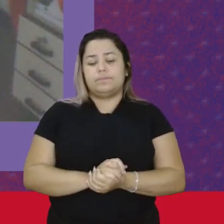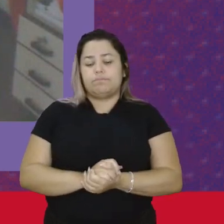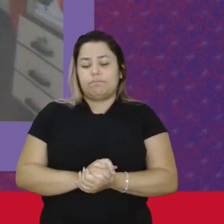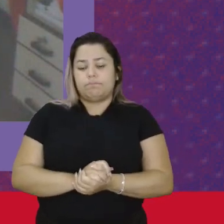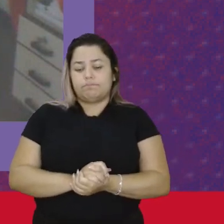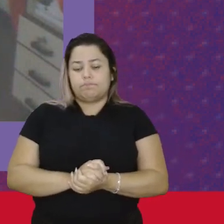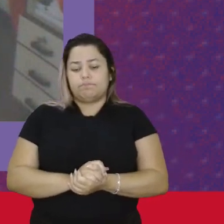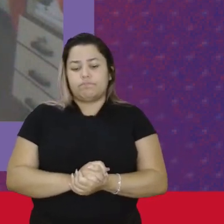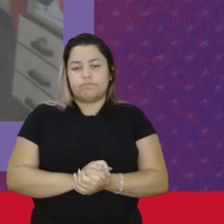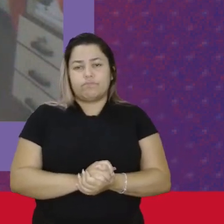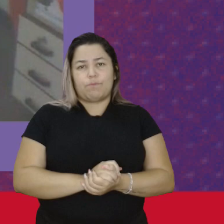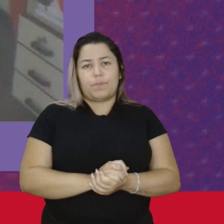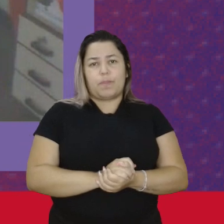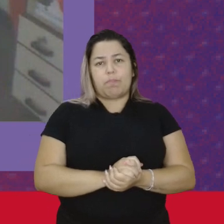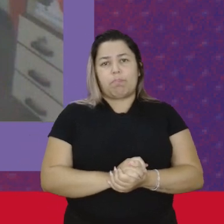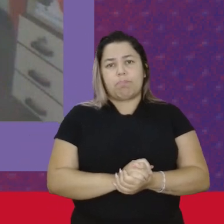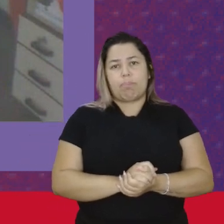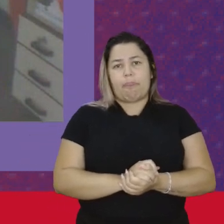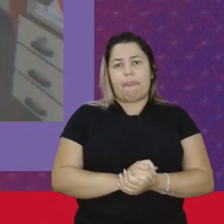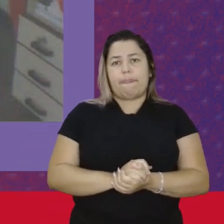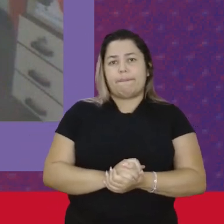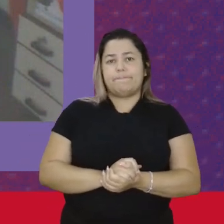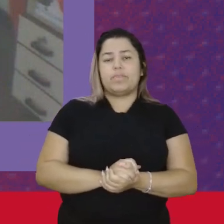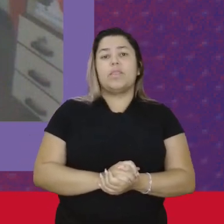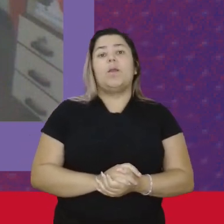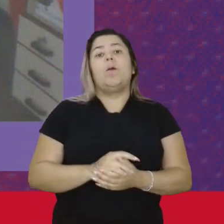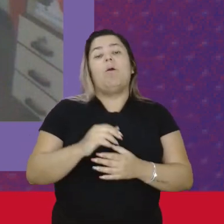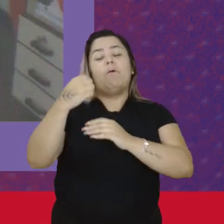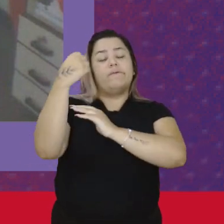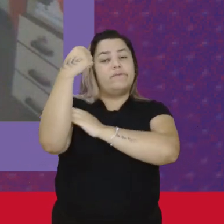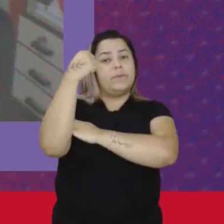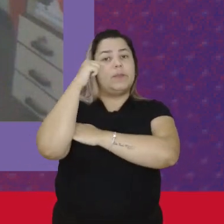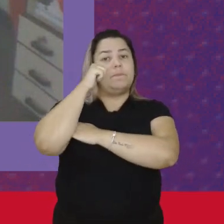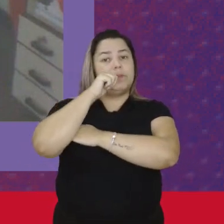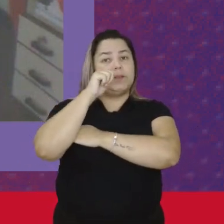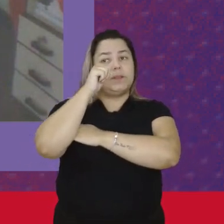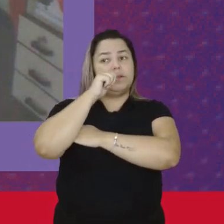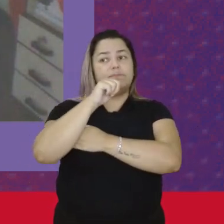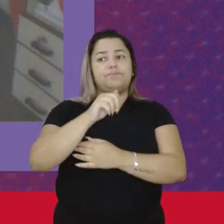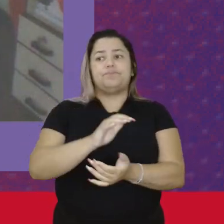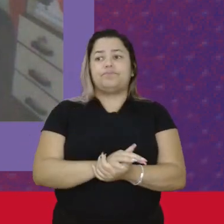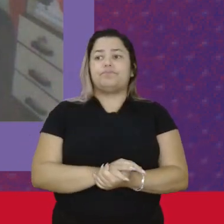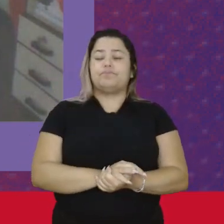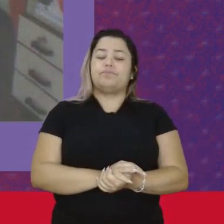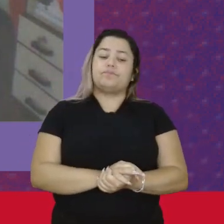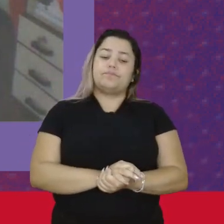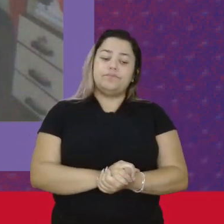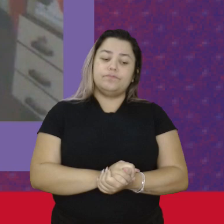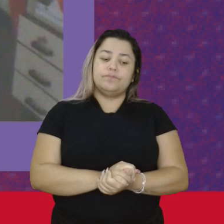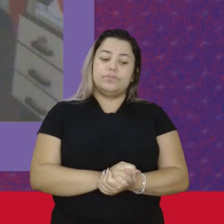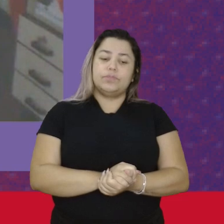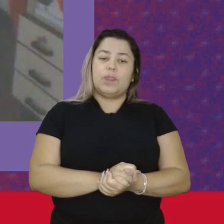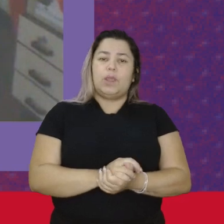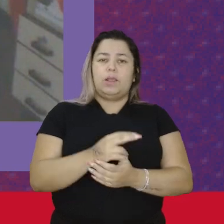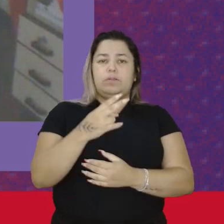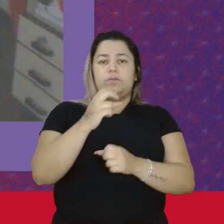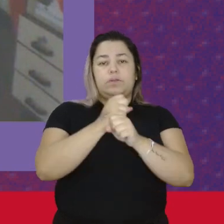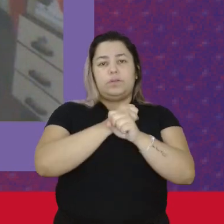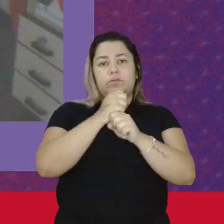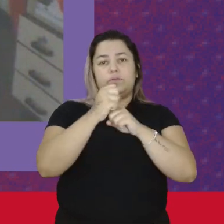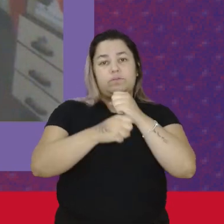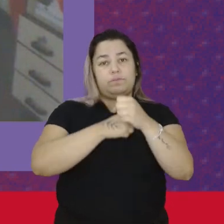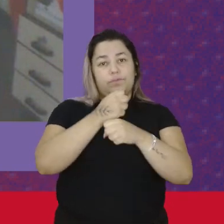vou colocar essa questão, a história os feminismos, ou o feminismo dos anos de